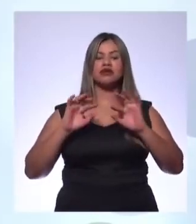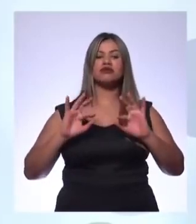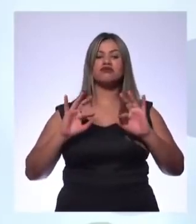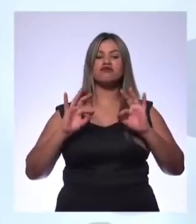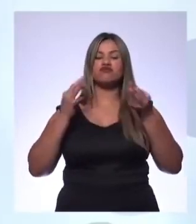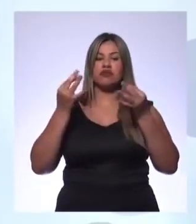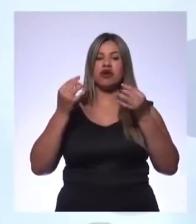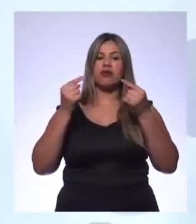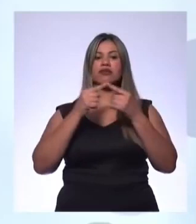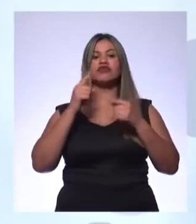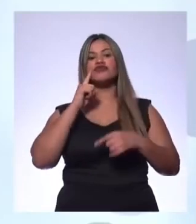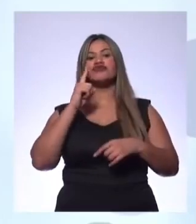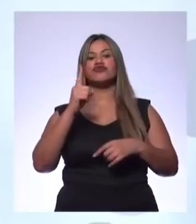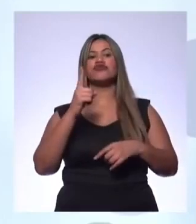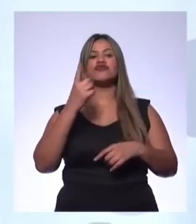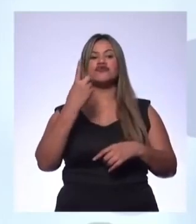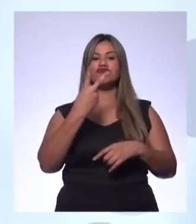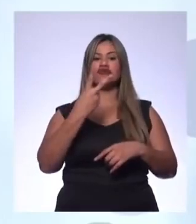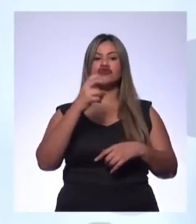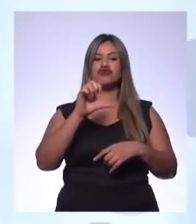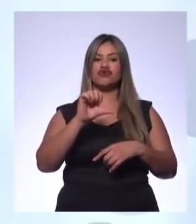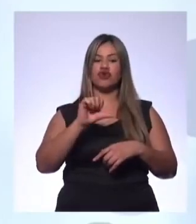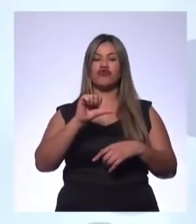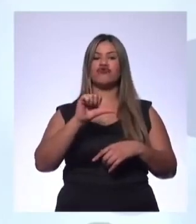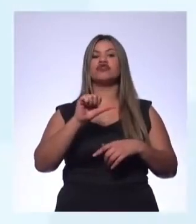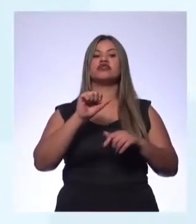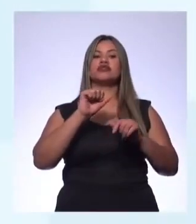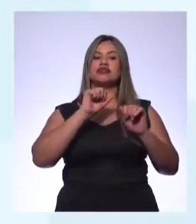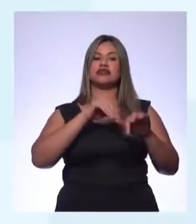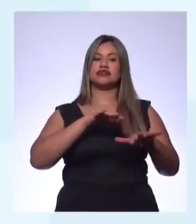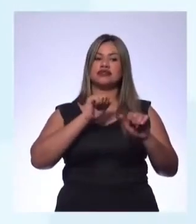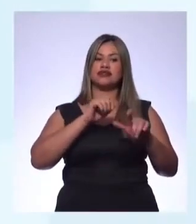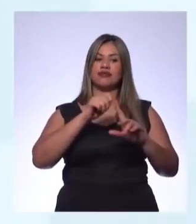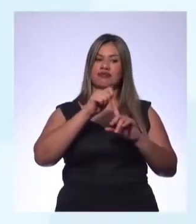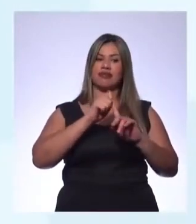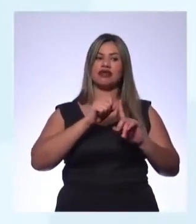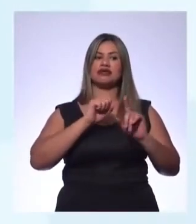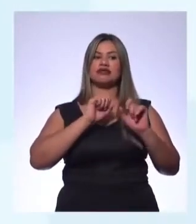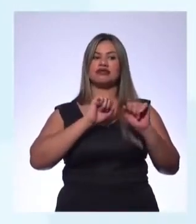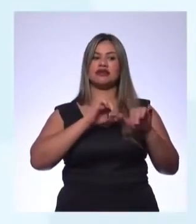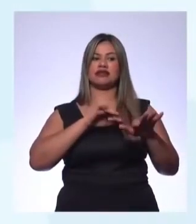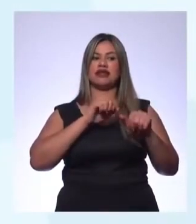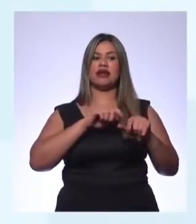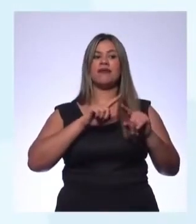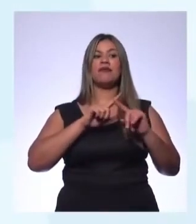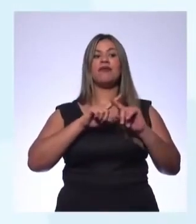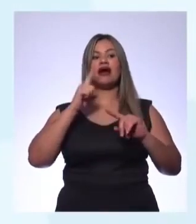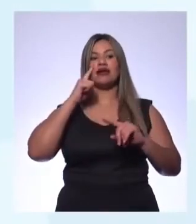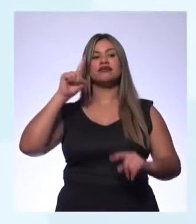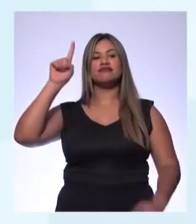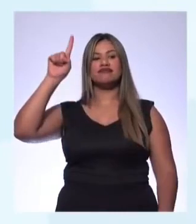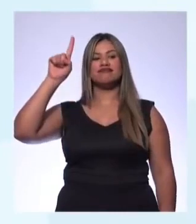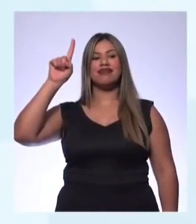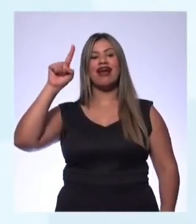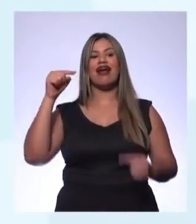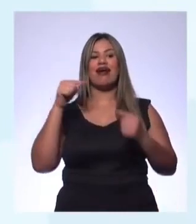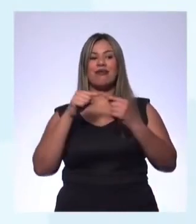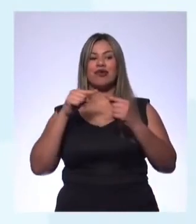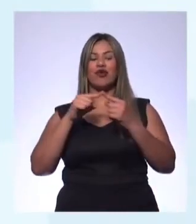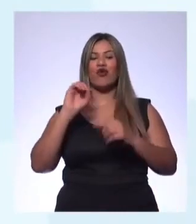dia 29 de setembro. Tá? Inclusive no meu slide ali, acho que vai estar 29 de outubro, que eu coloquei errado. Mas a competência é essa aí,